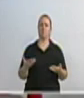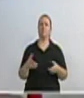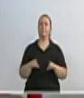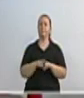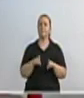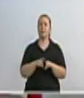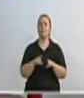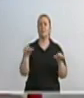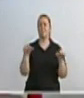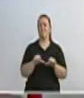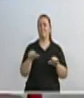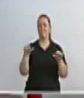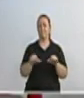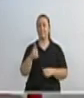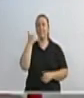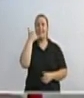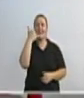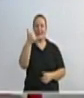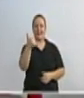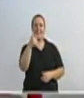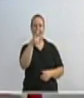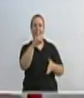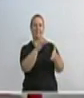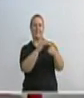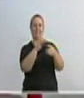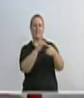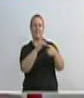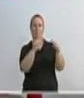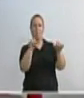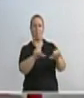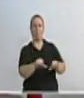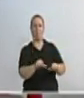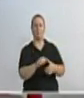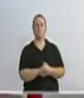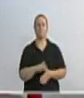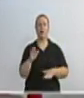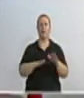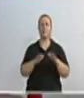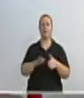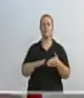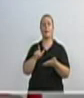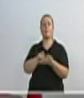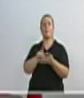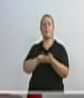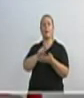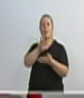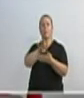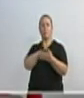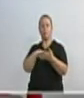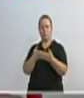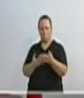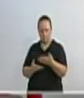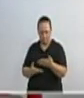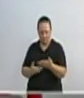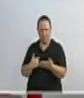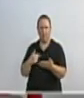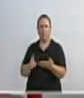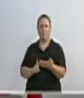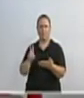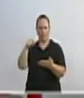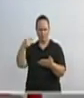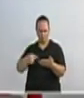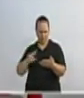as cobranças indevidas. Né? Foram temas que nós trabalhamos na CPI, que a deputada Ana Paula Lima